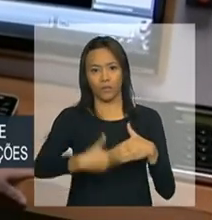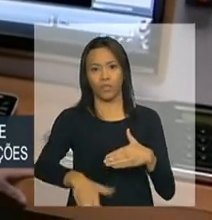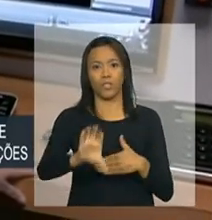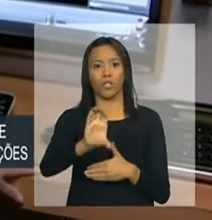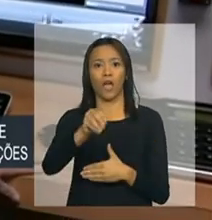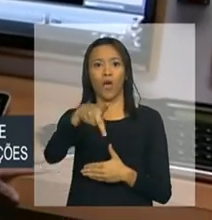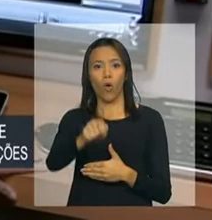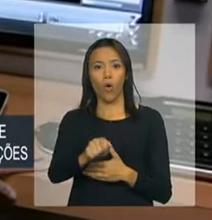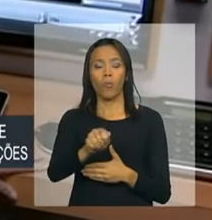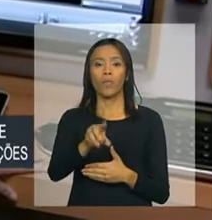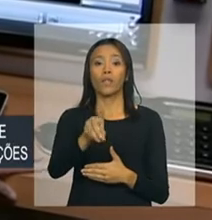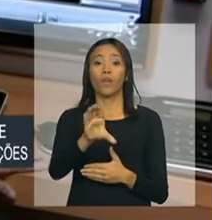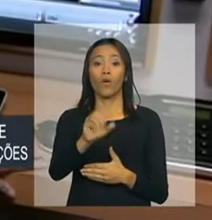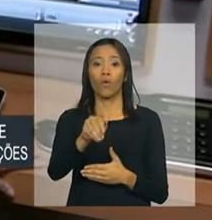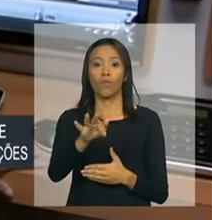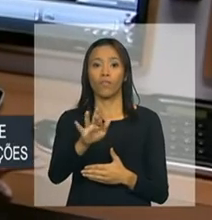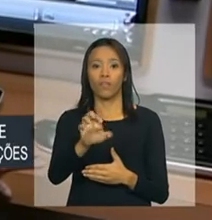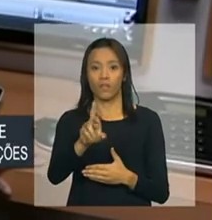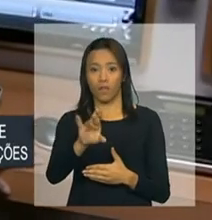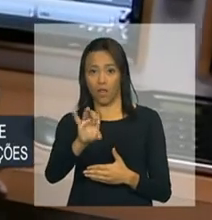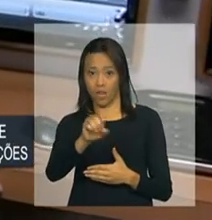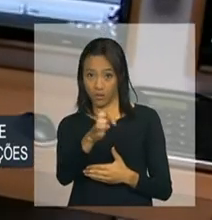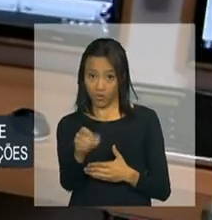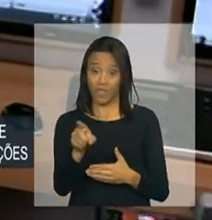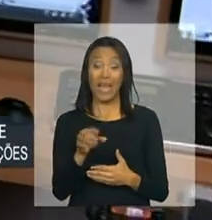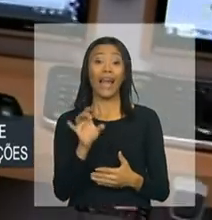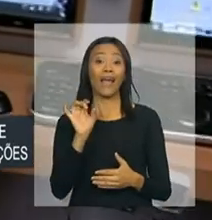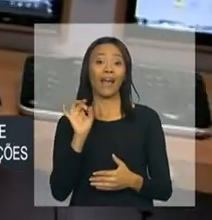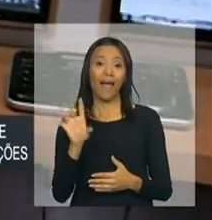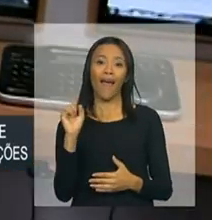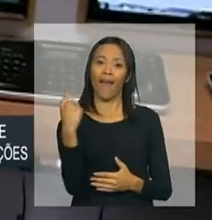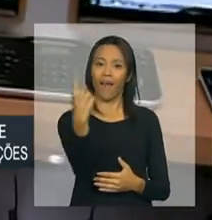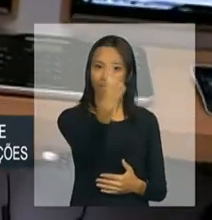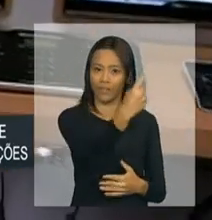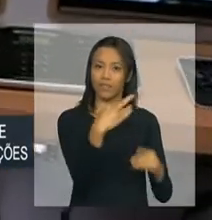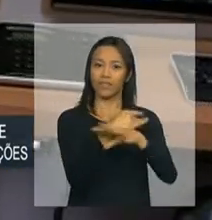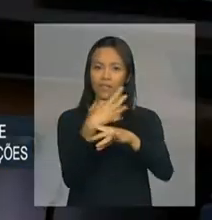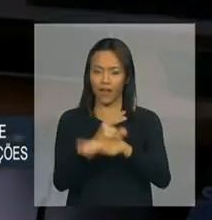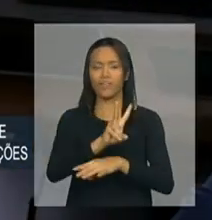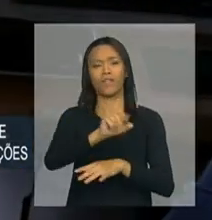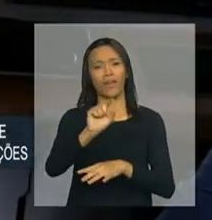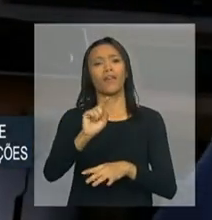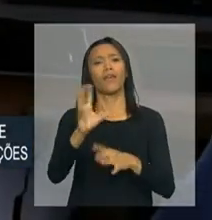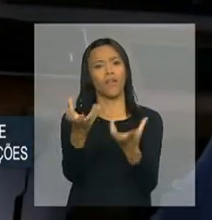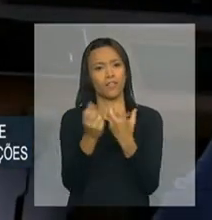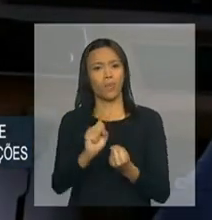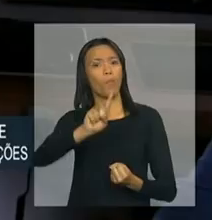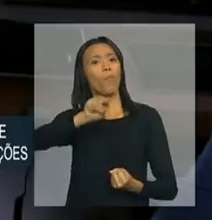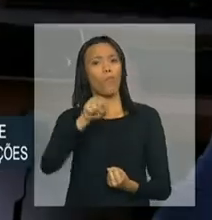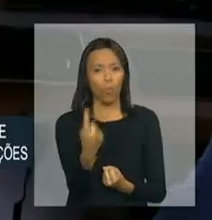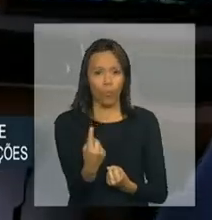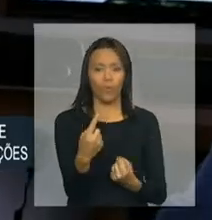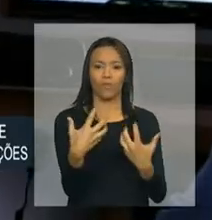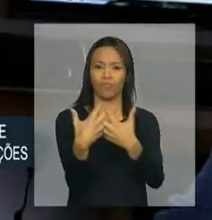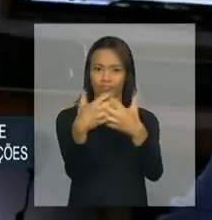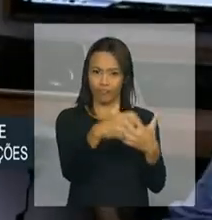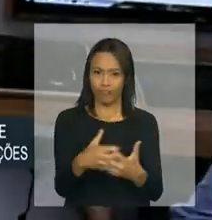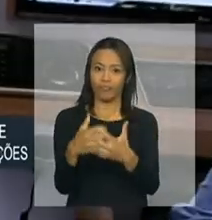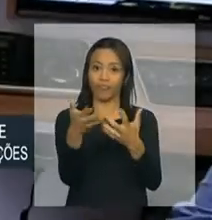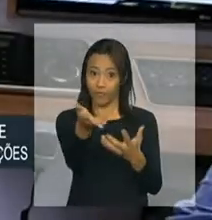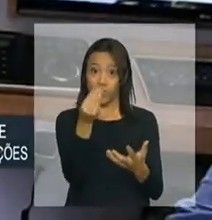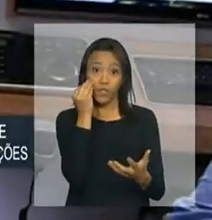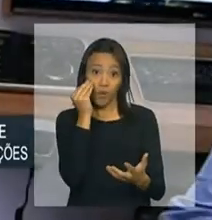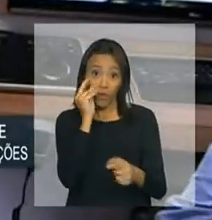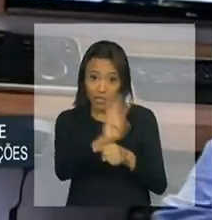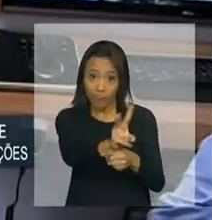cada uma das seis sed vai receber pelo menos uma unidade móvel como essa